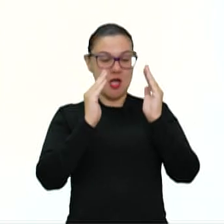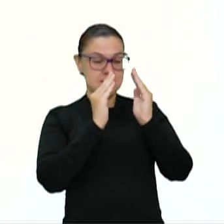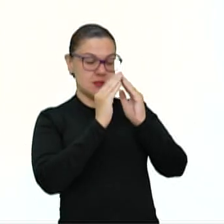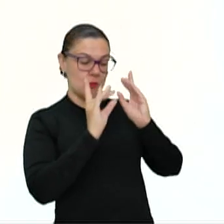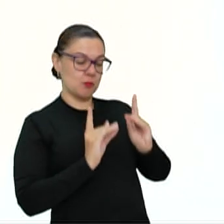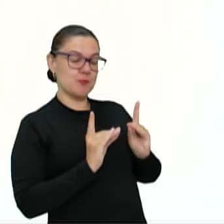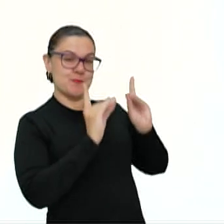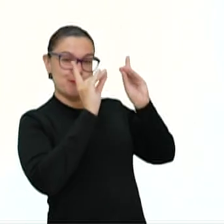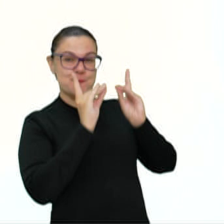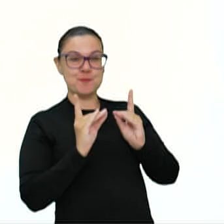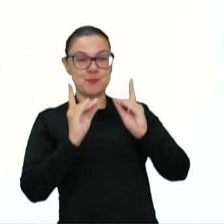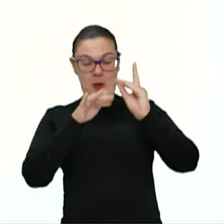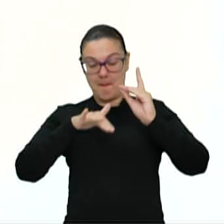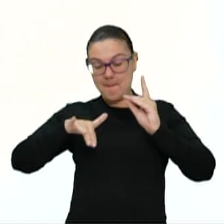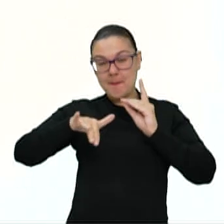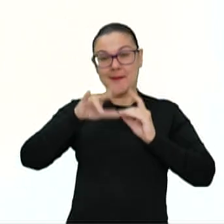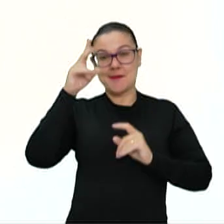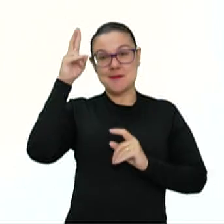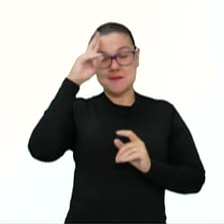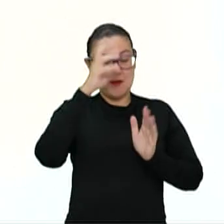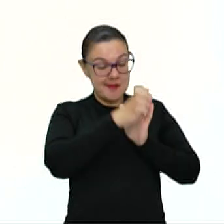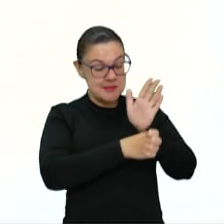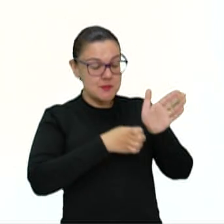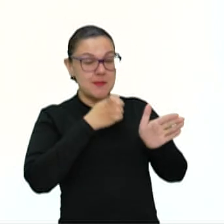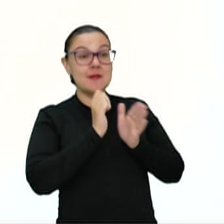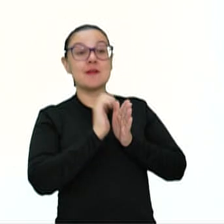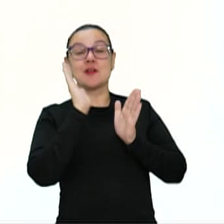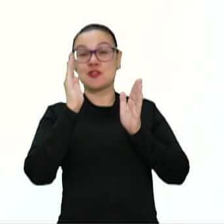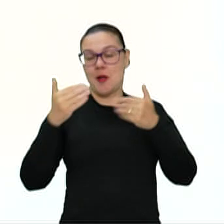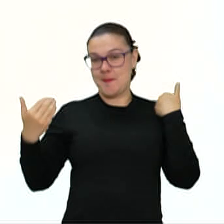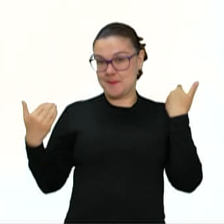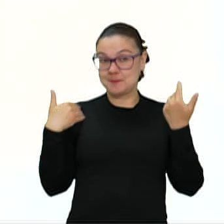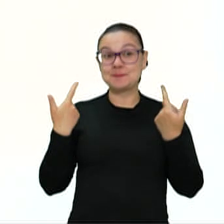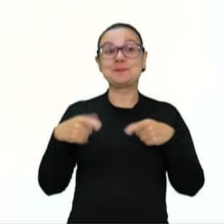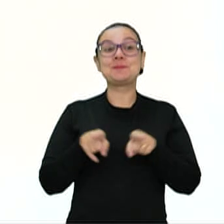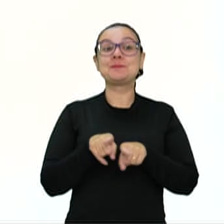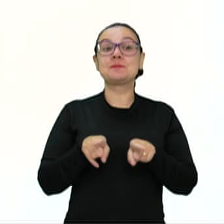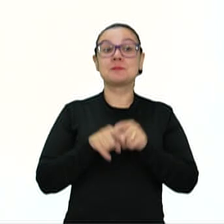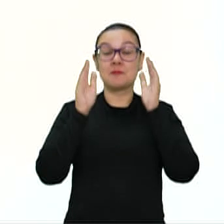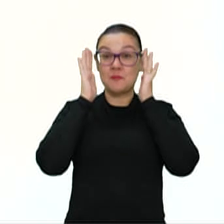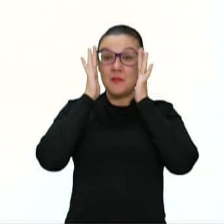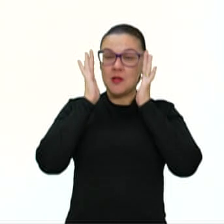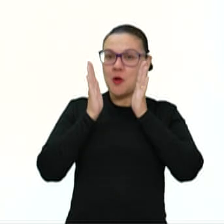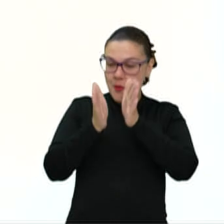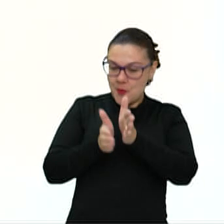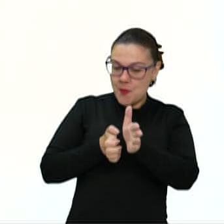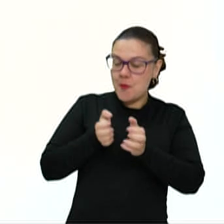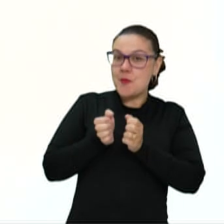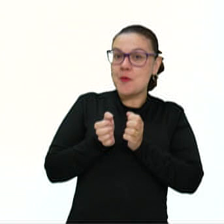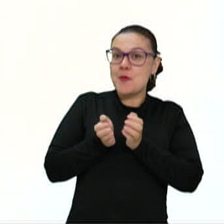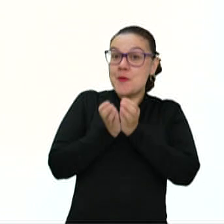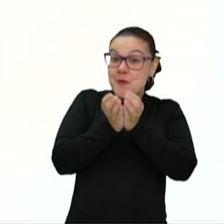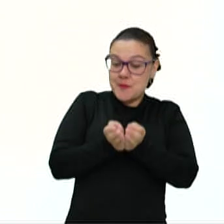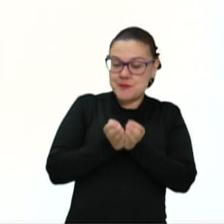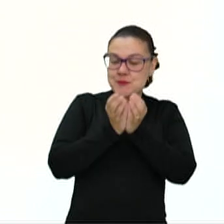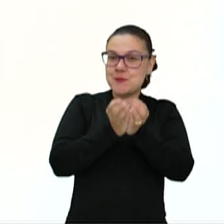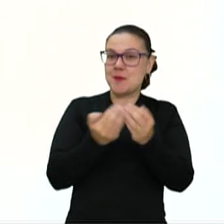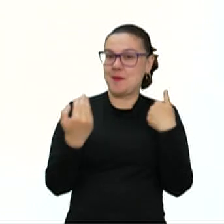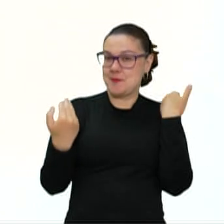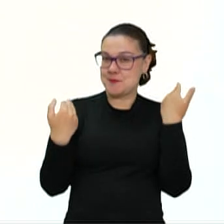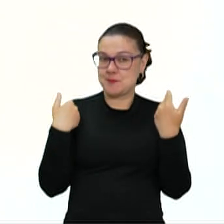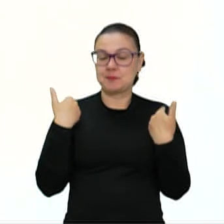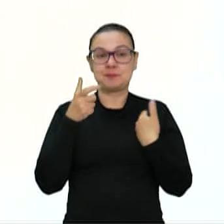o centro histórico, a estação ferroviária, já passeamos por lá também. Os barcos de passeio que você viu,